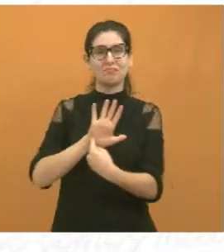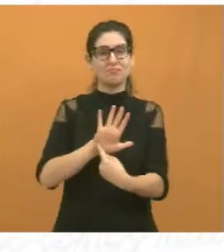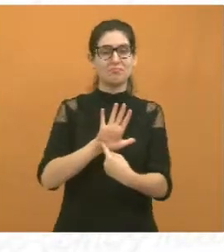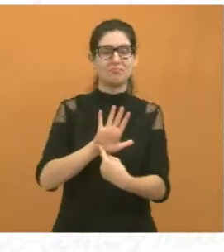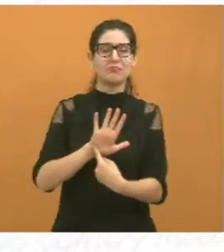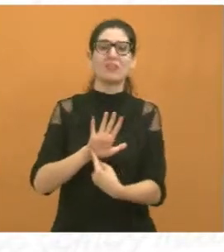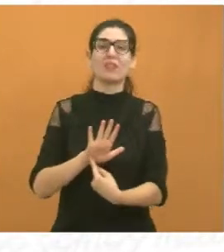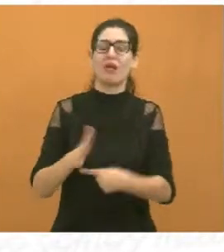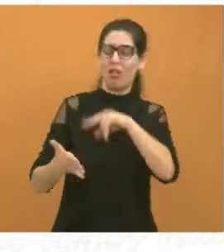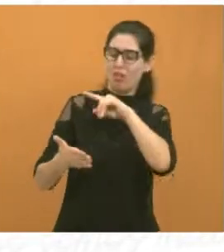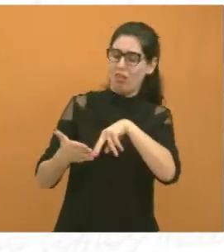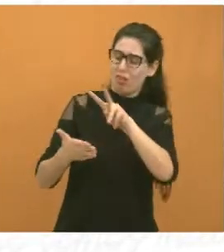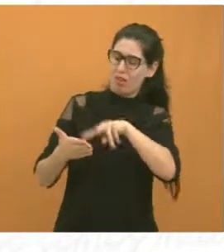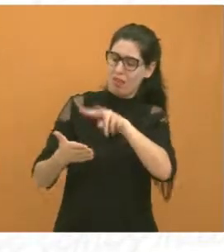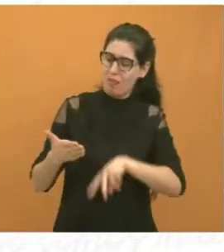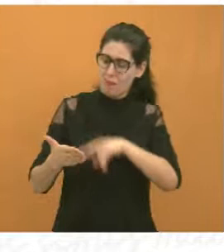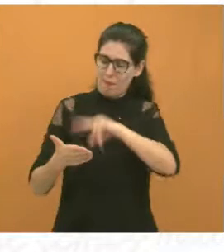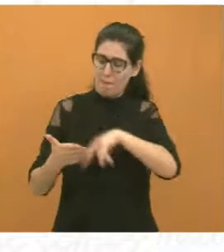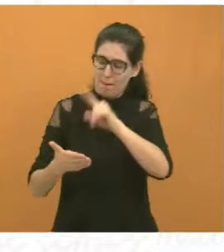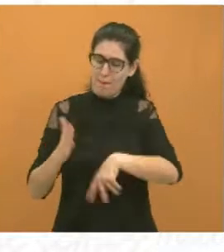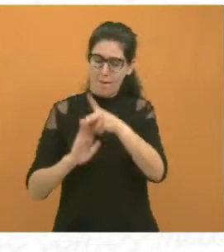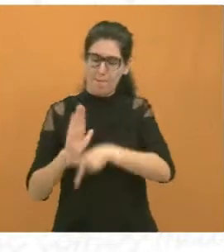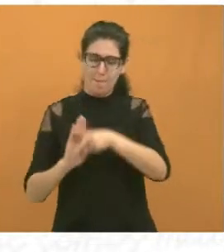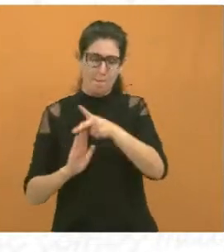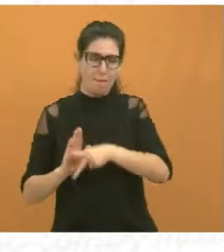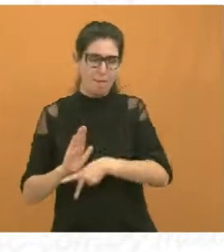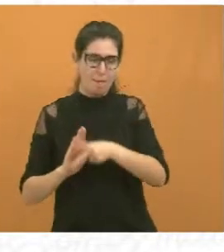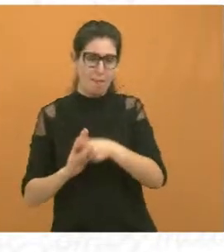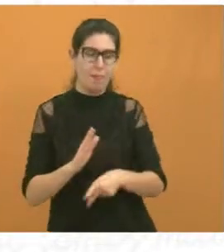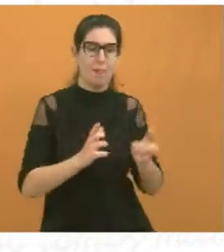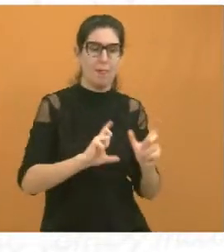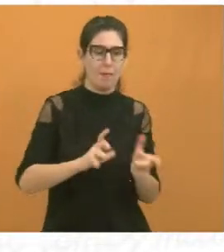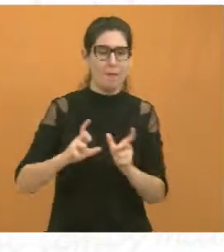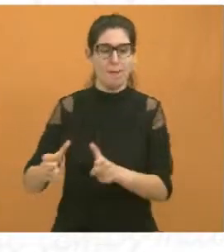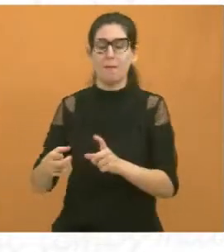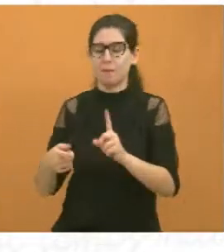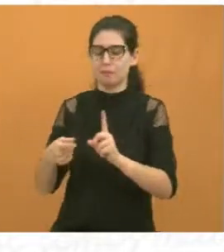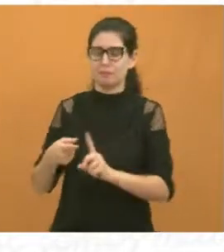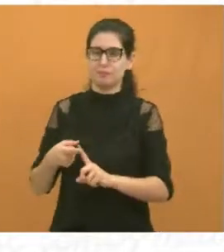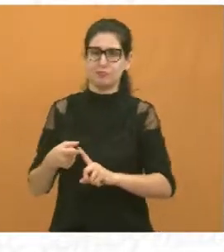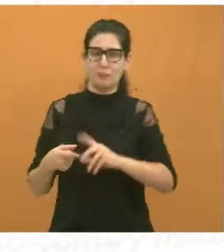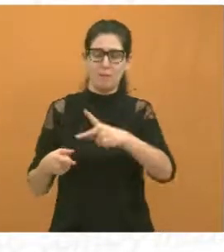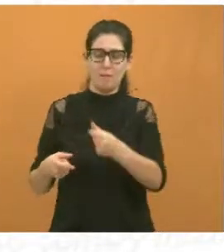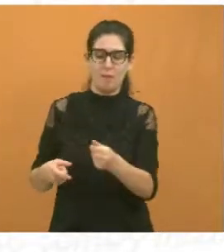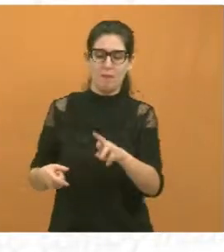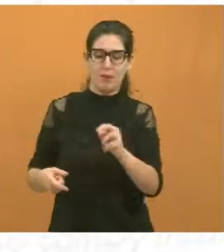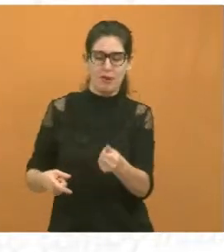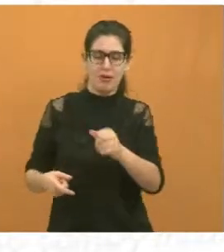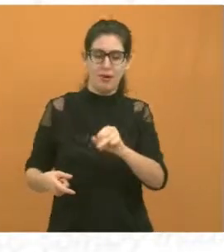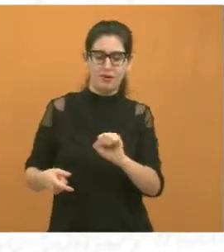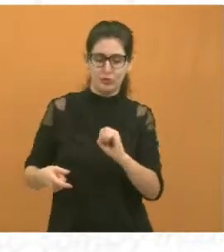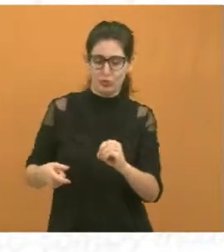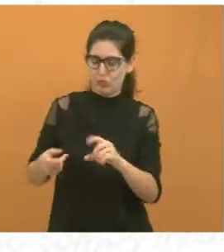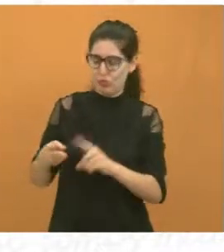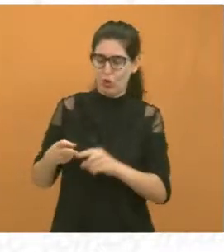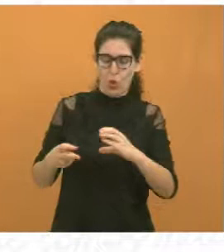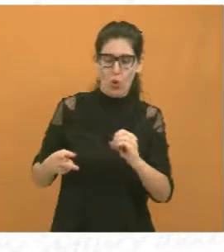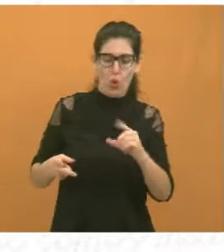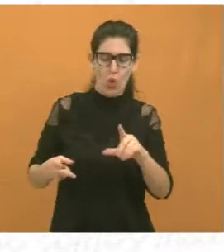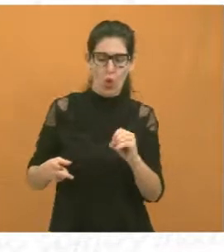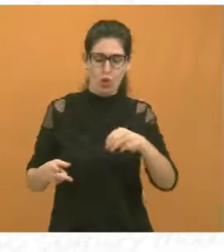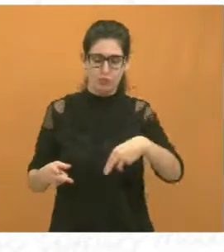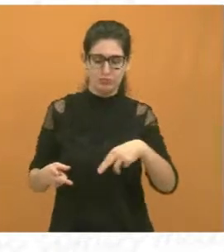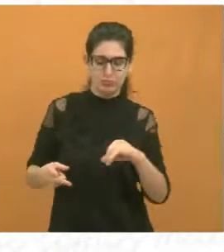de reforma do campo de futebol do Jardim Paraíso e Jardim Colônia. Nós estivemos ali, teve ali